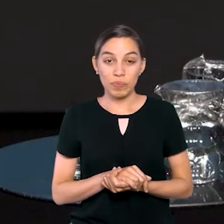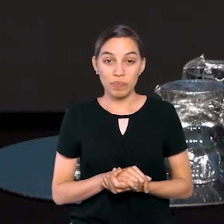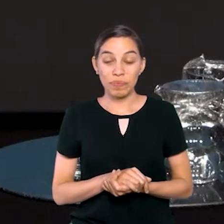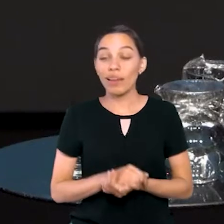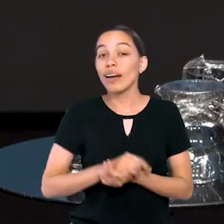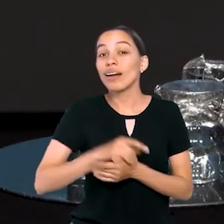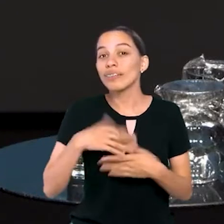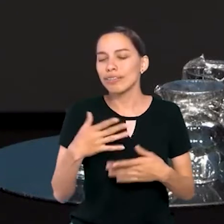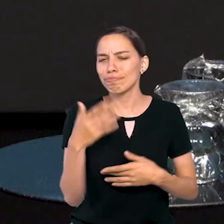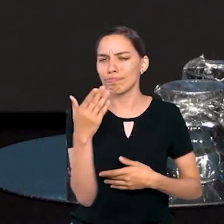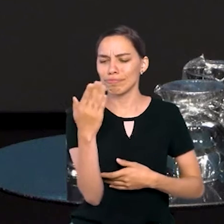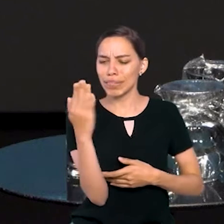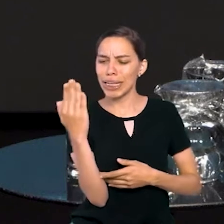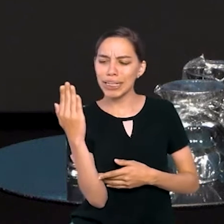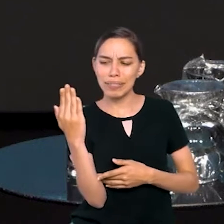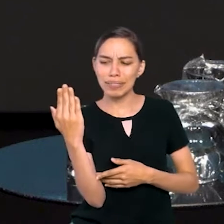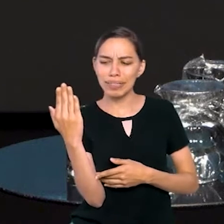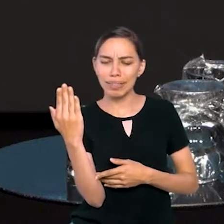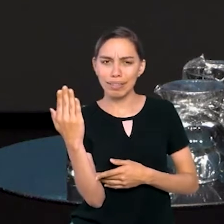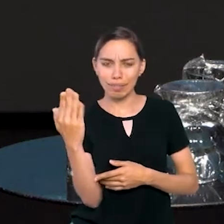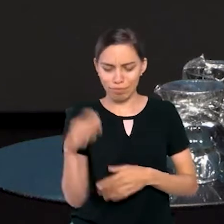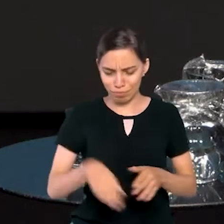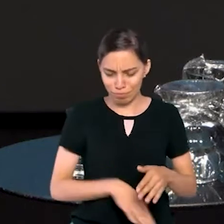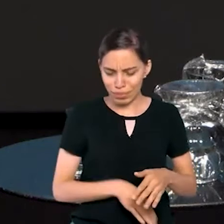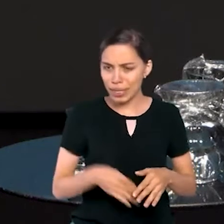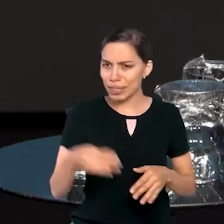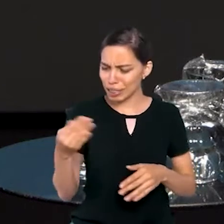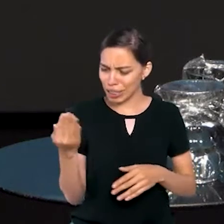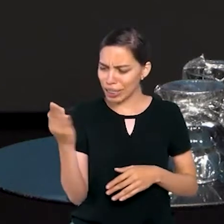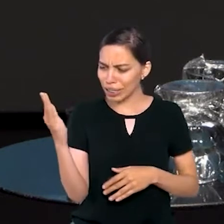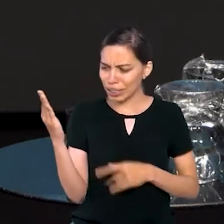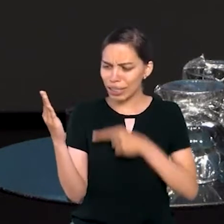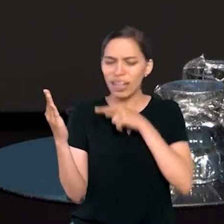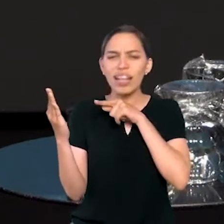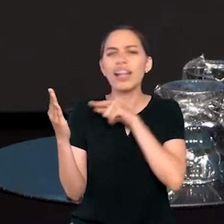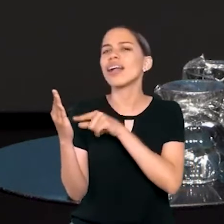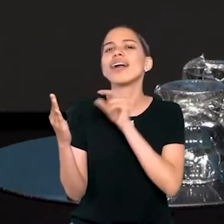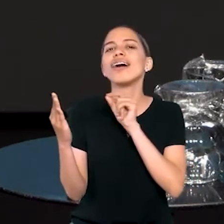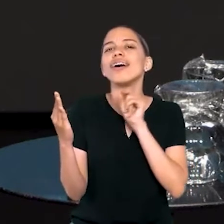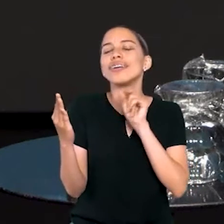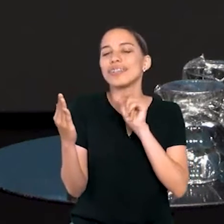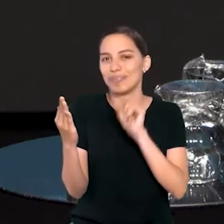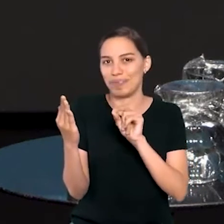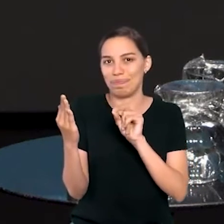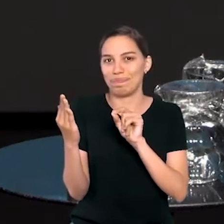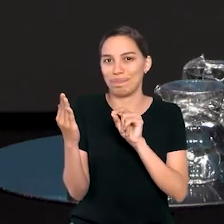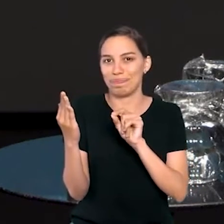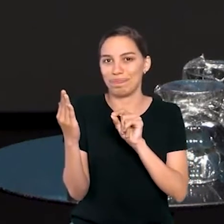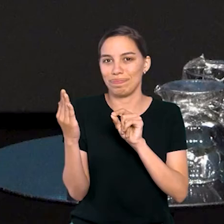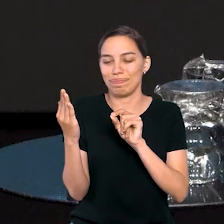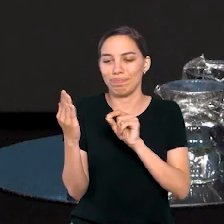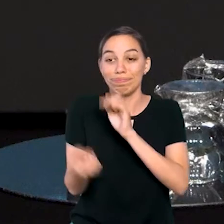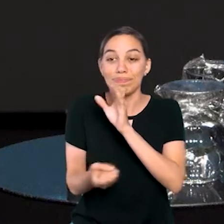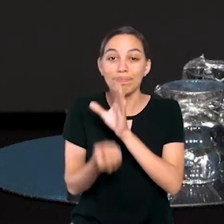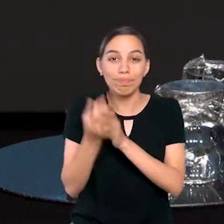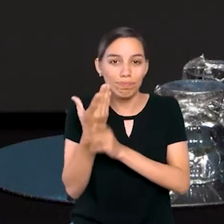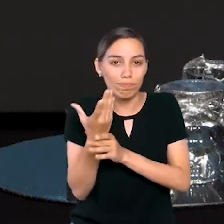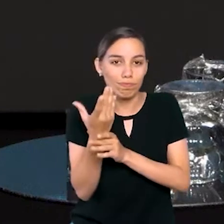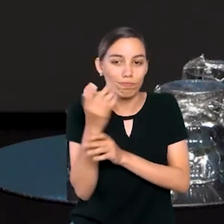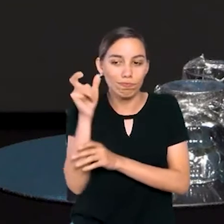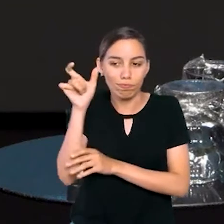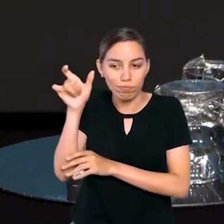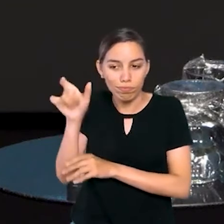Esse espelhinho que eu estou carregando aqui comigo, ele é um artefato que foi produzido por